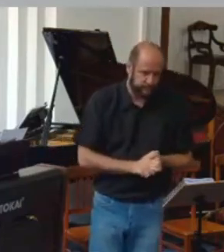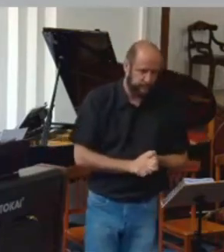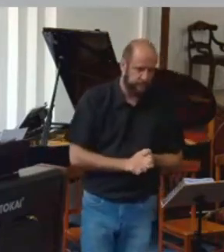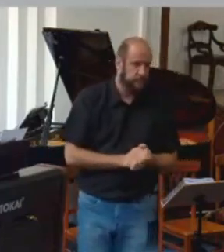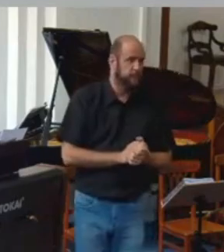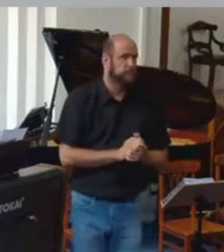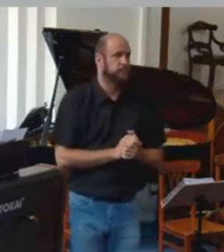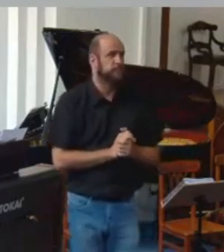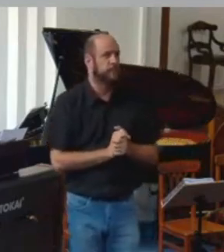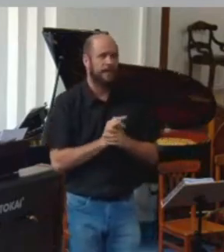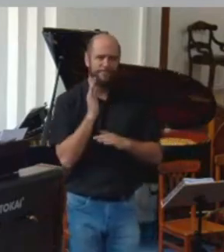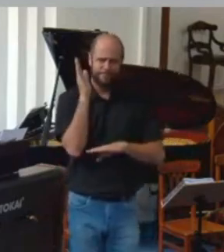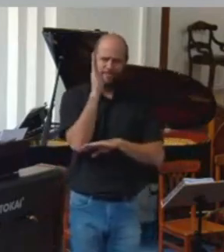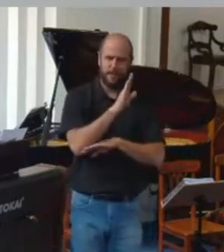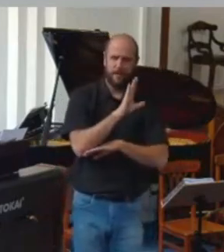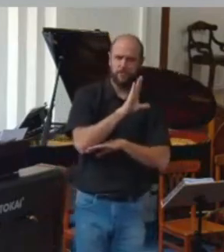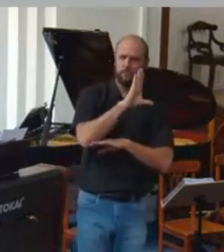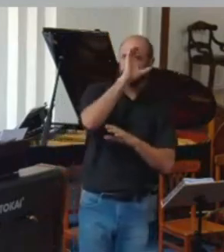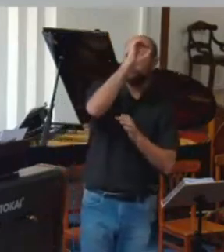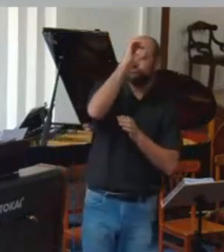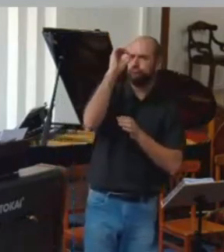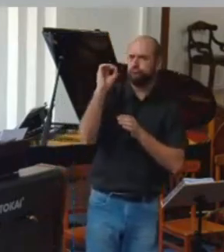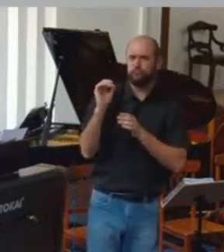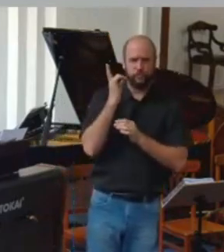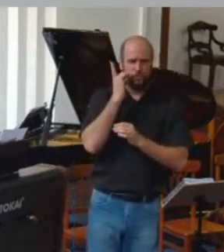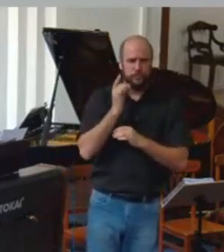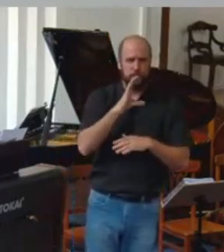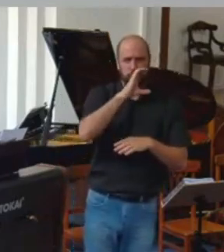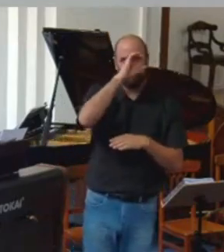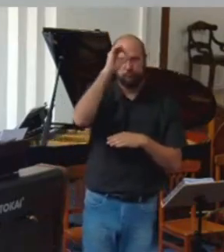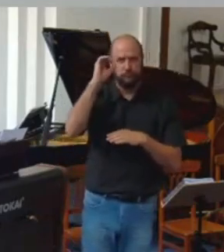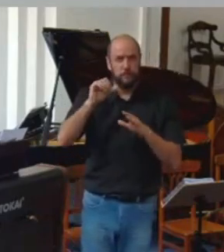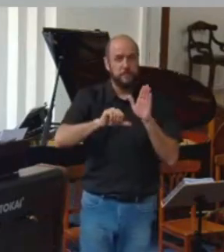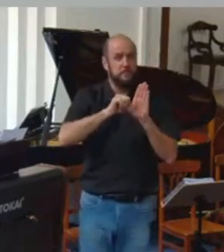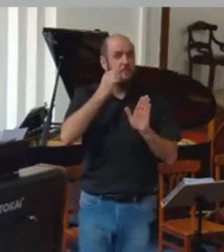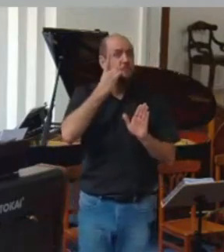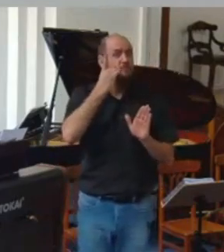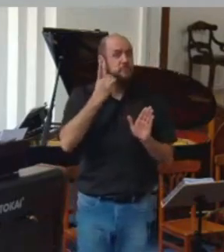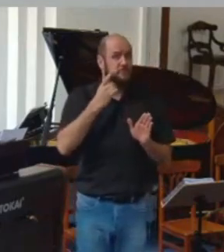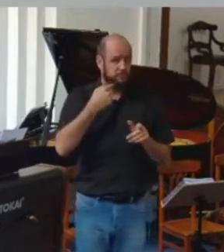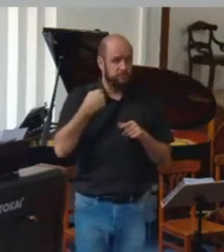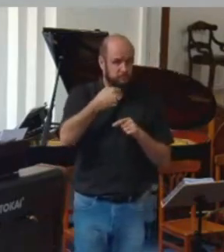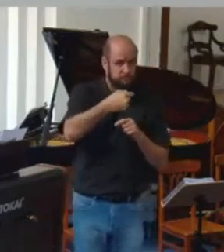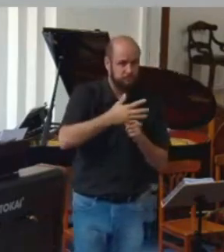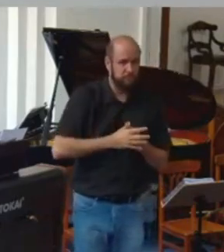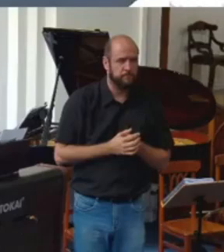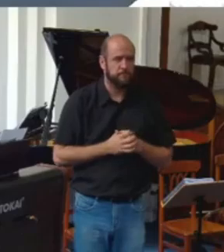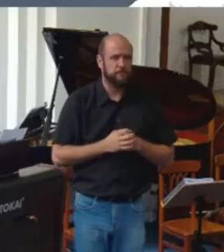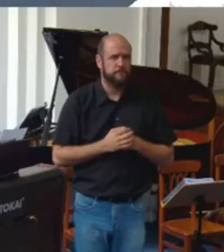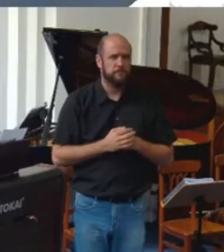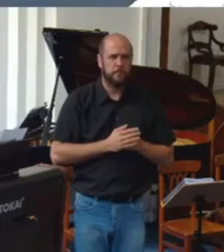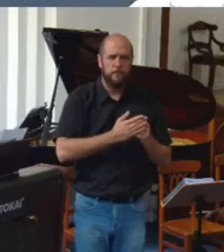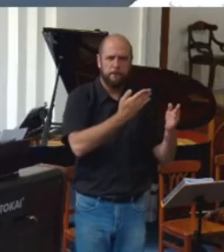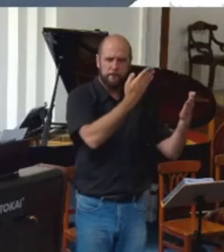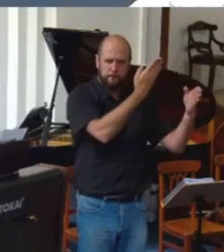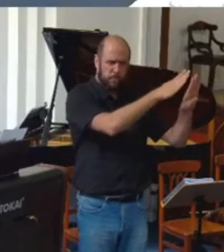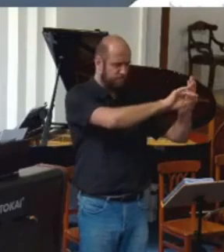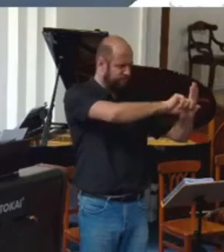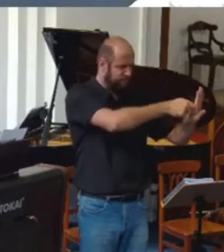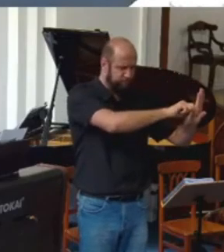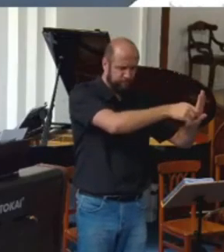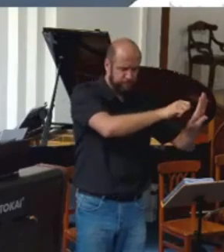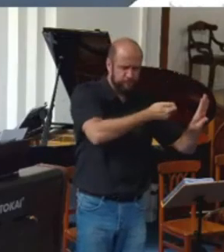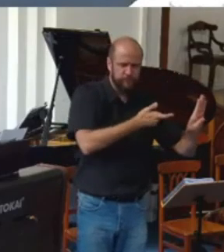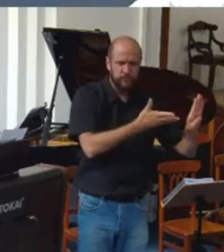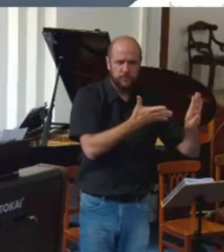cair da tarde daquele dia, o primeiro da semana, estando trancadas as portas da